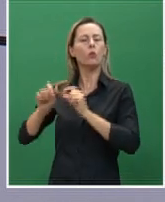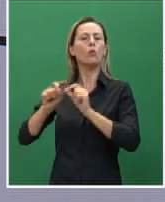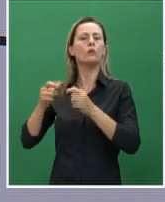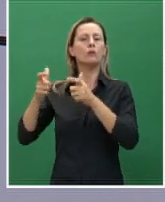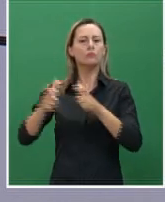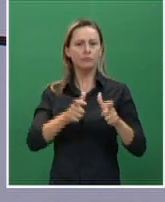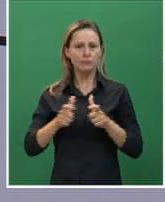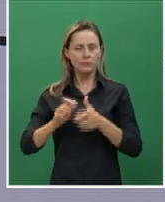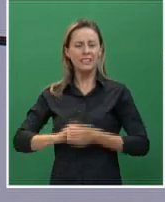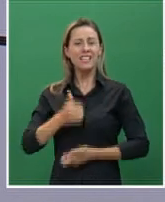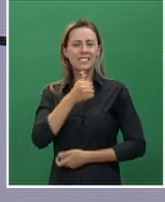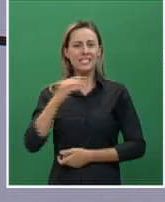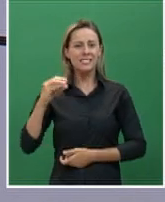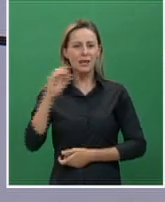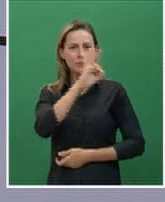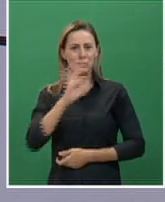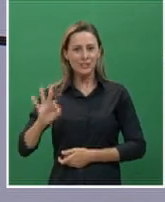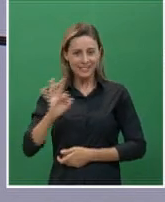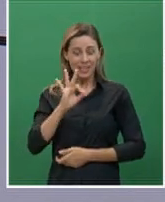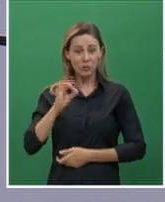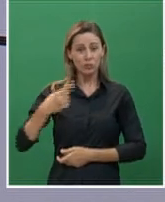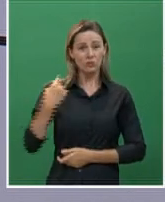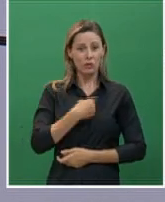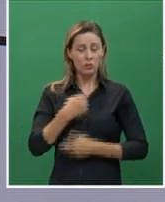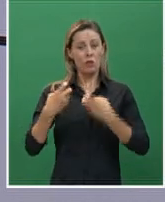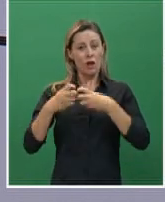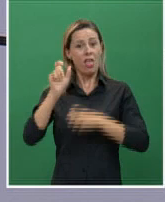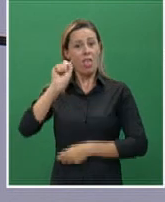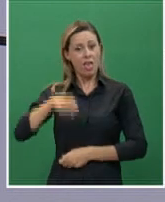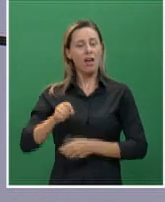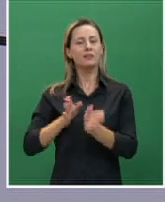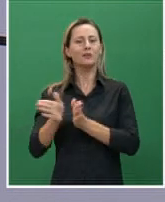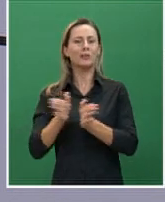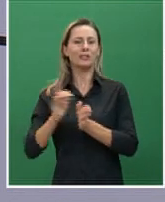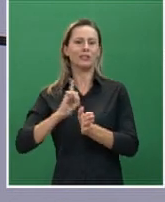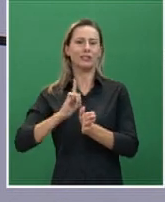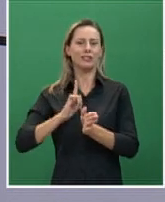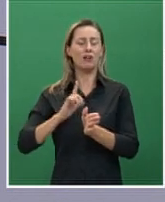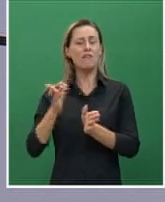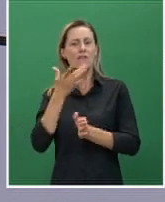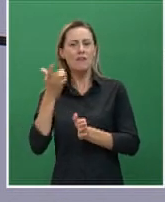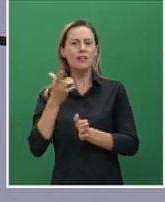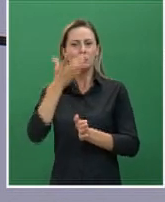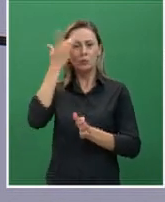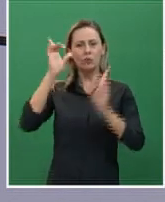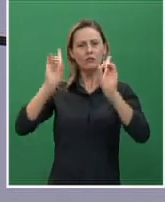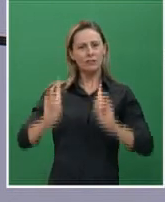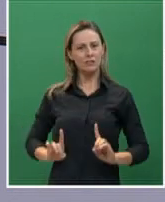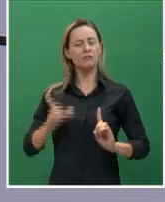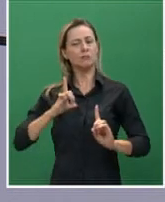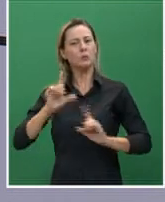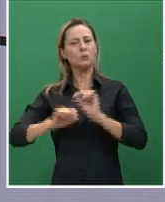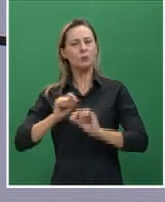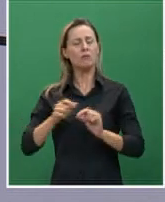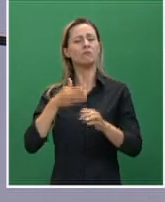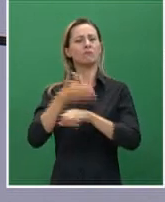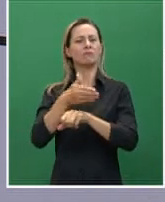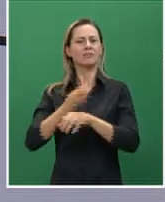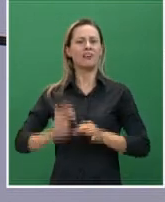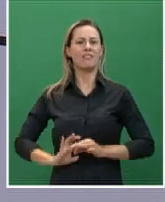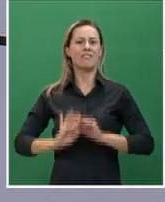cento da nossa Frota é acessível o que dê certo o que facilita em muito a vida das pessoas com deficiência e elas podem